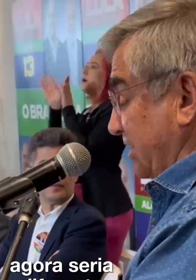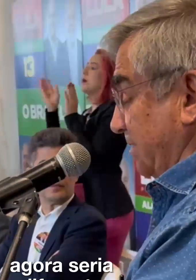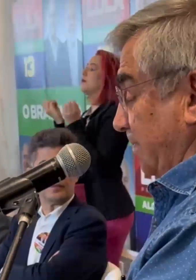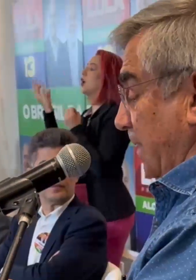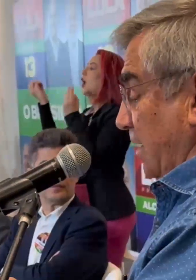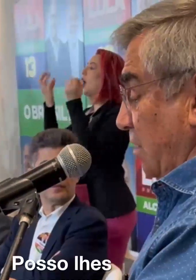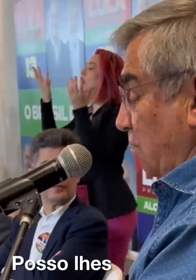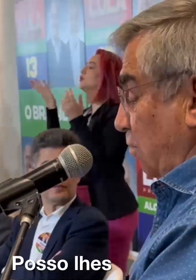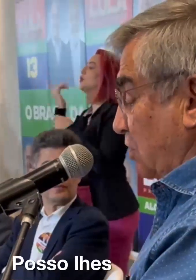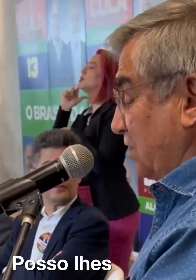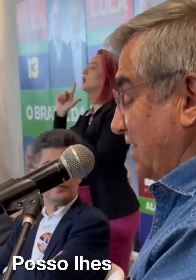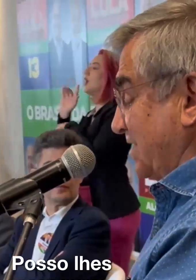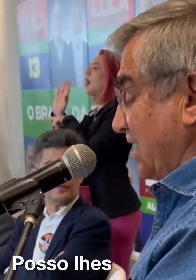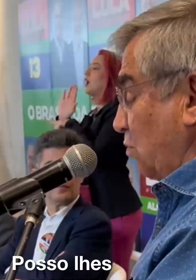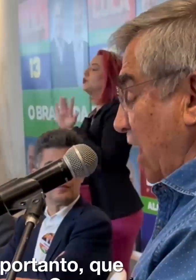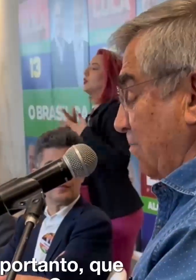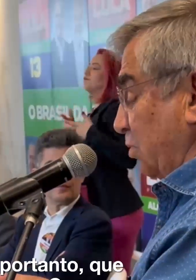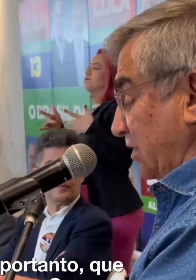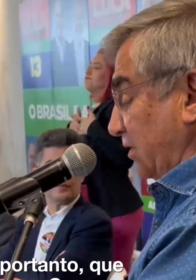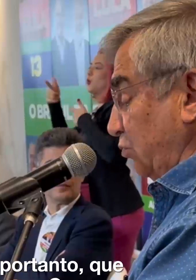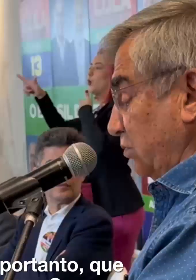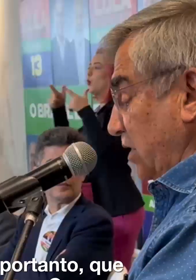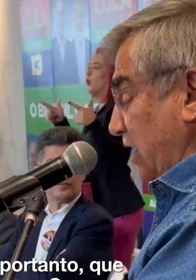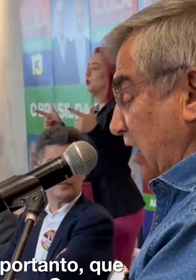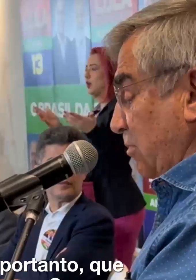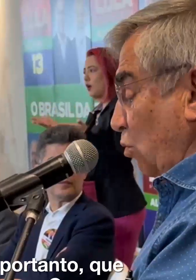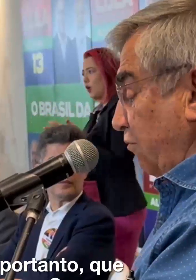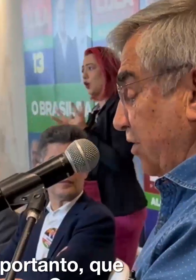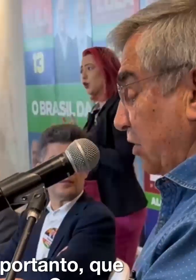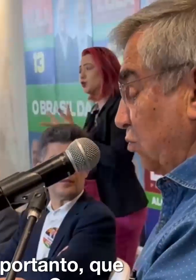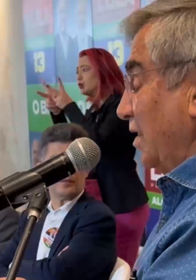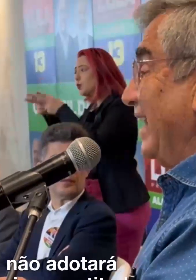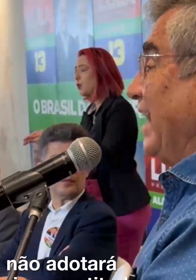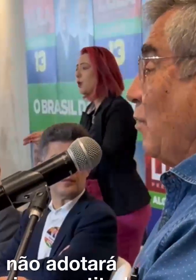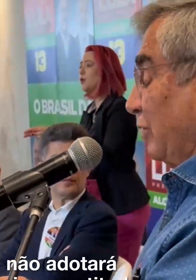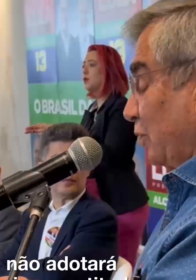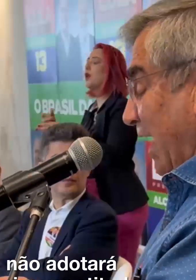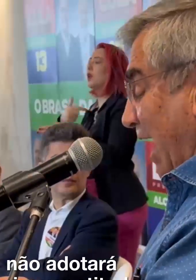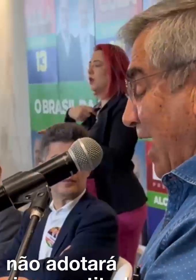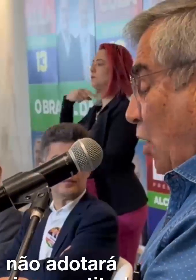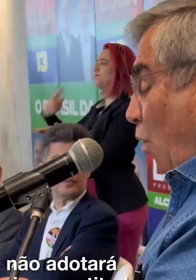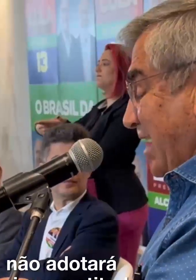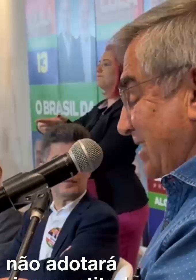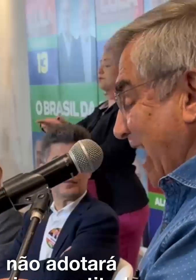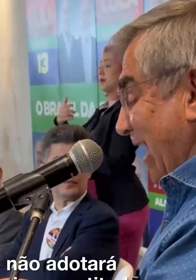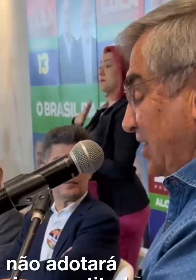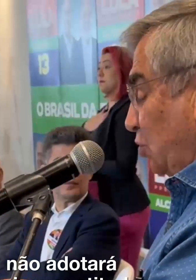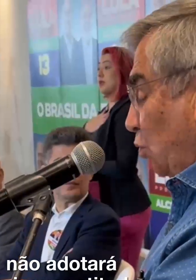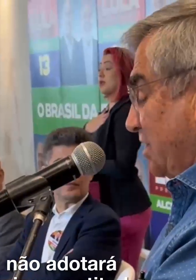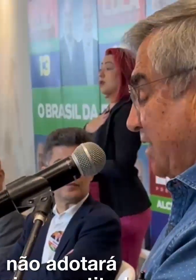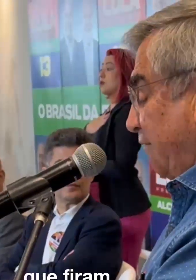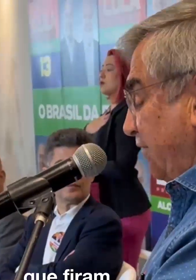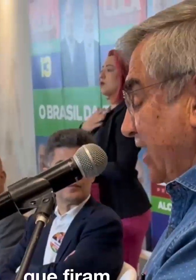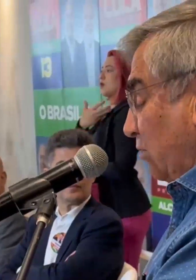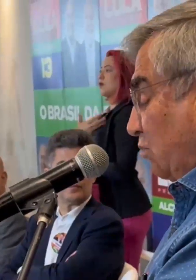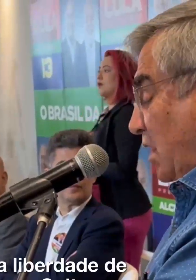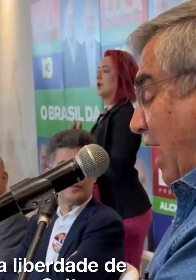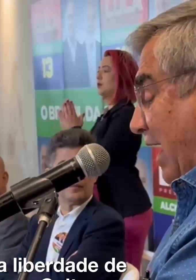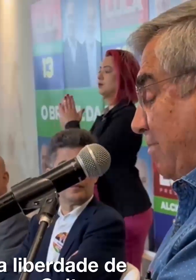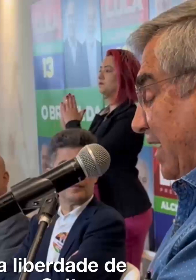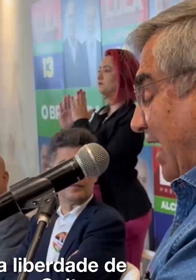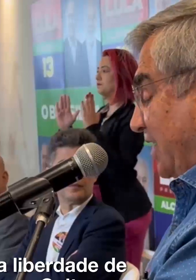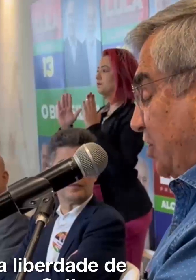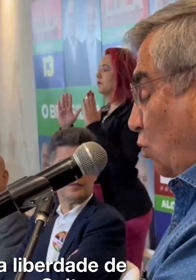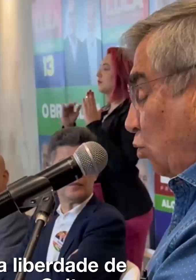diferente posso lhes assegurar portanto que meu governo não adotará quaisquer atitudes que viram